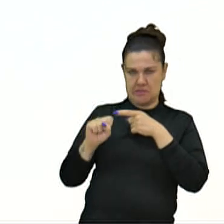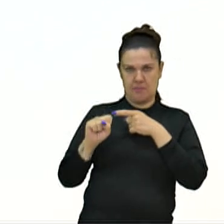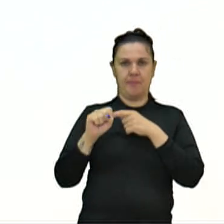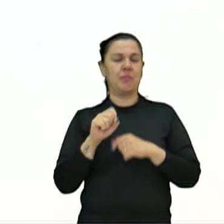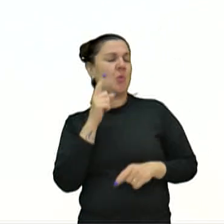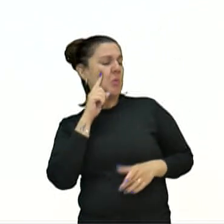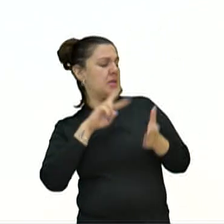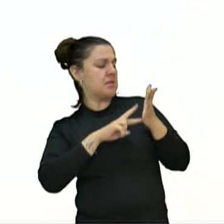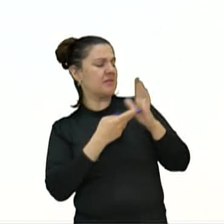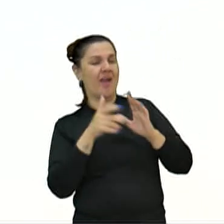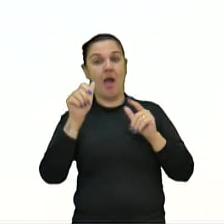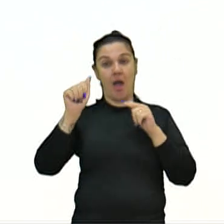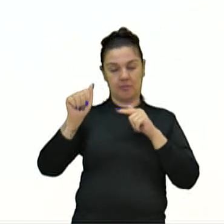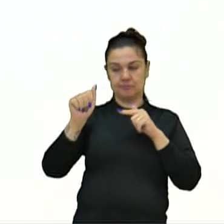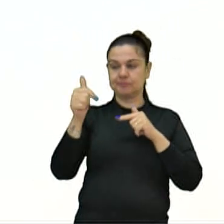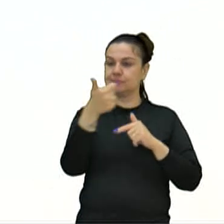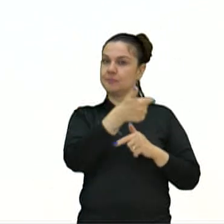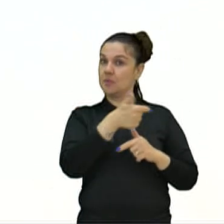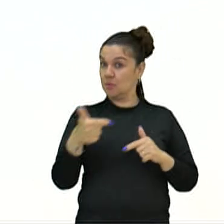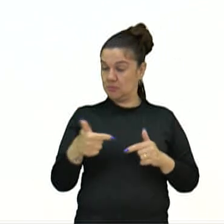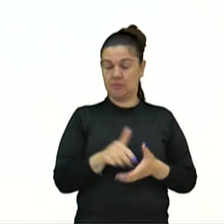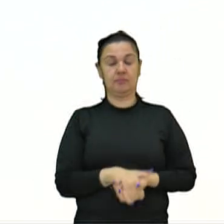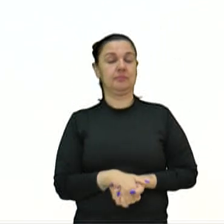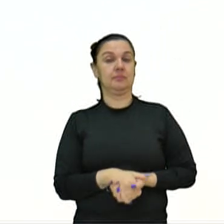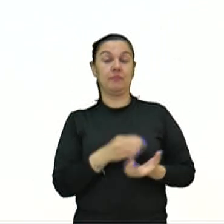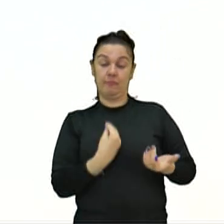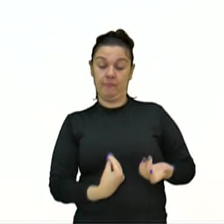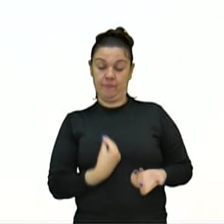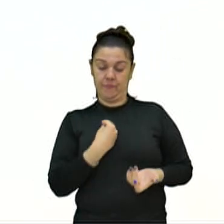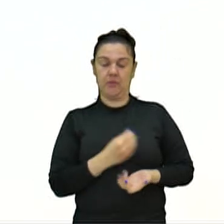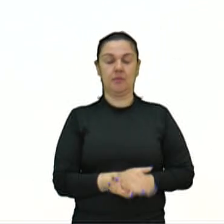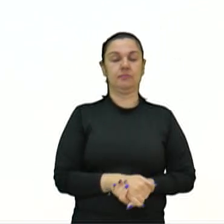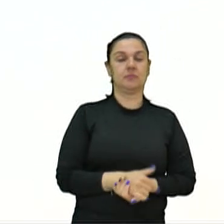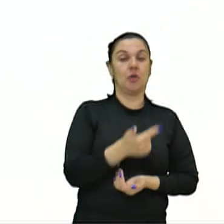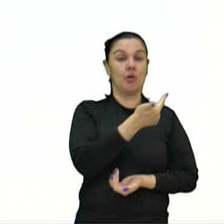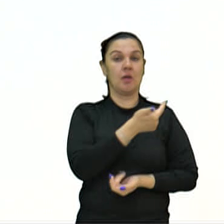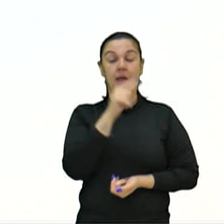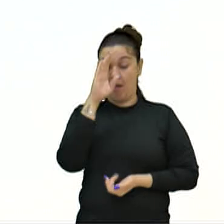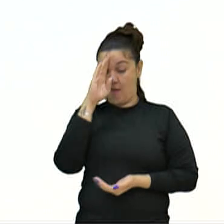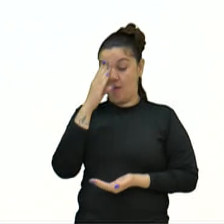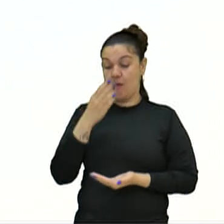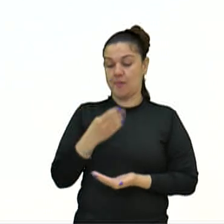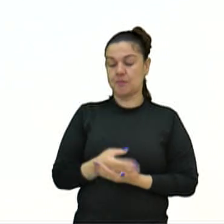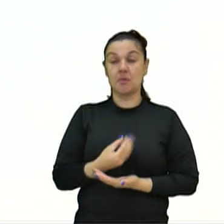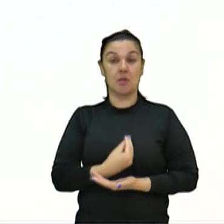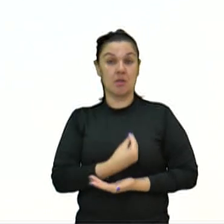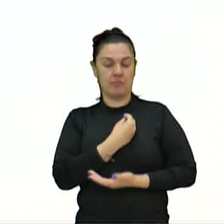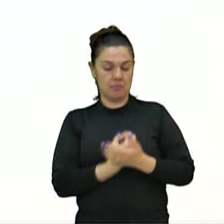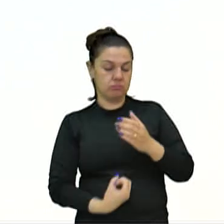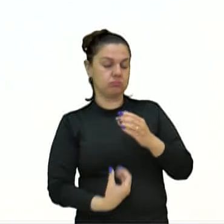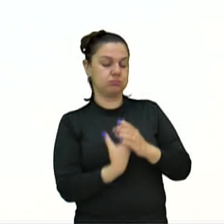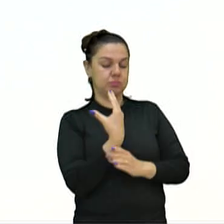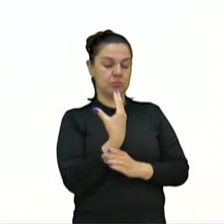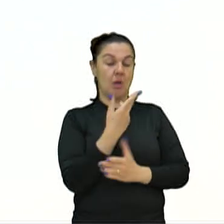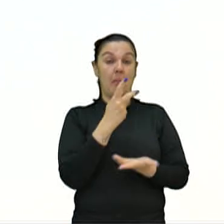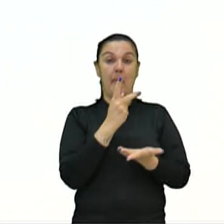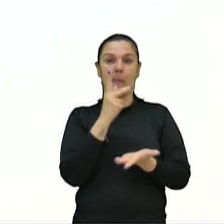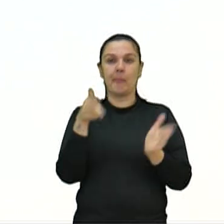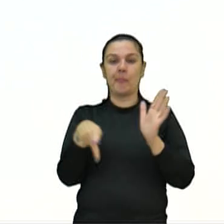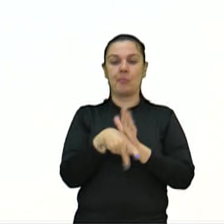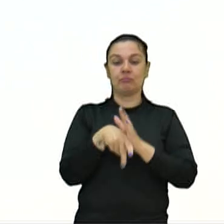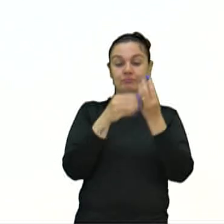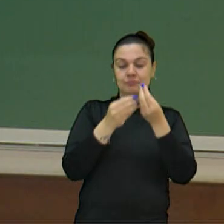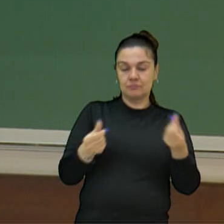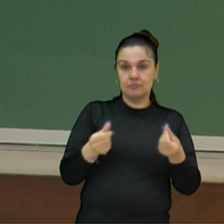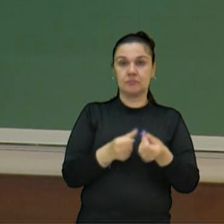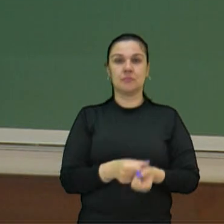frente da palavra significa não tem. Não tem o quê? Vida. Então, a abiogênese acredita que a vida surge da matéria bruta,